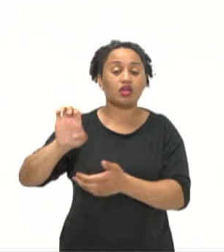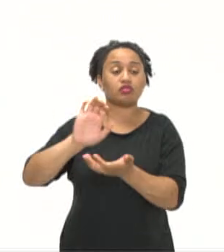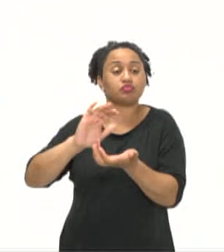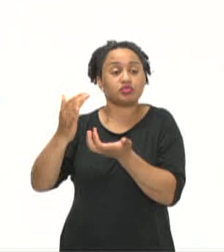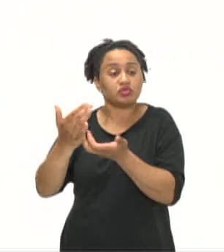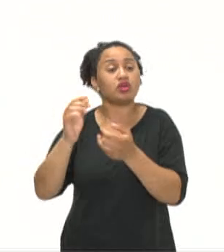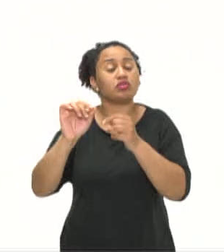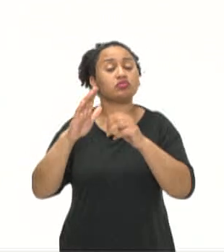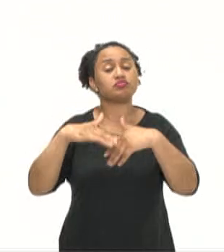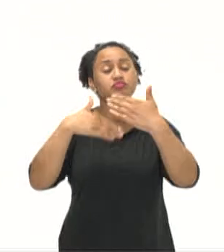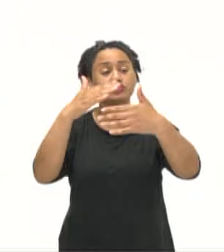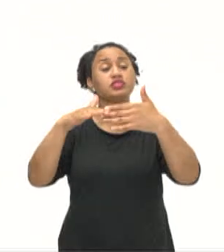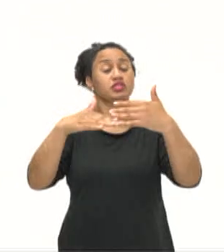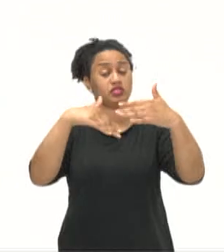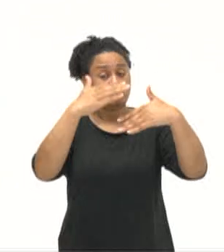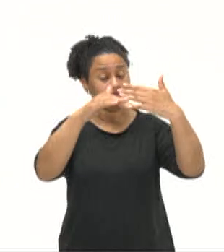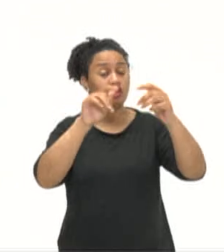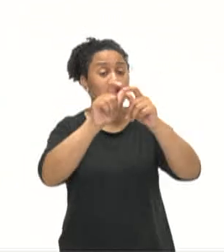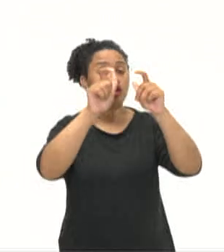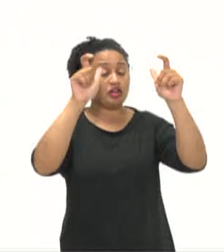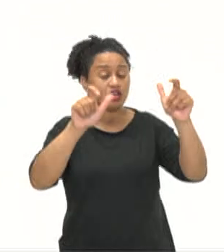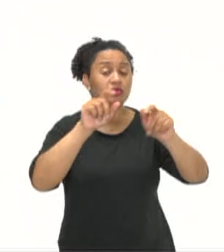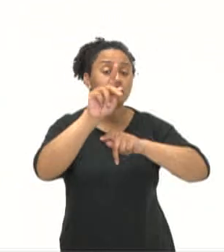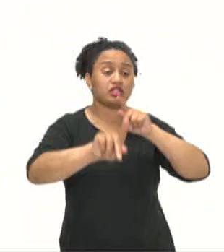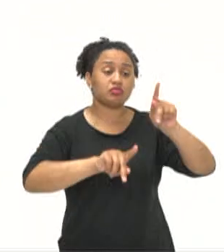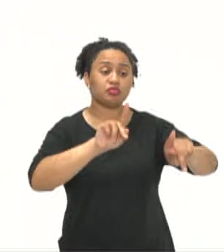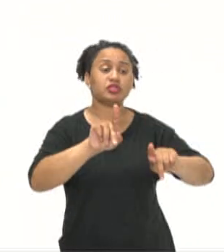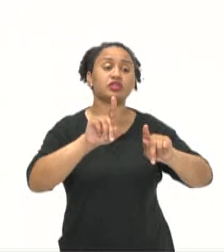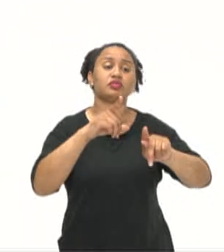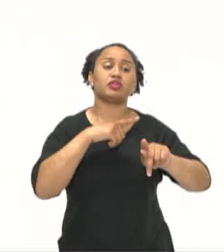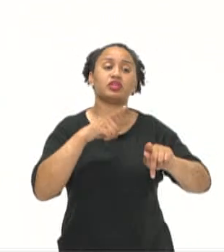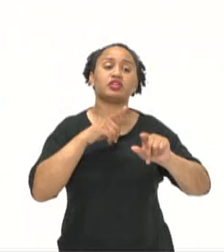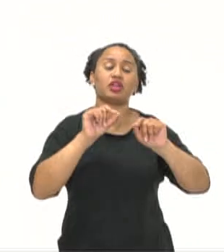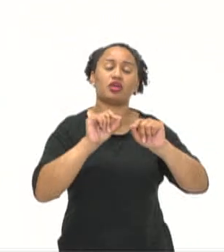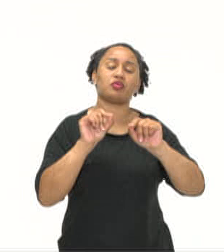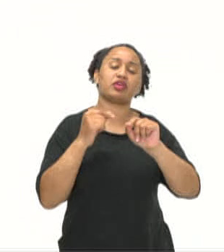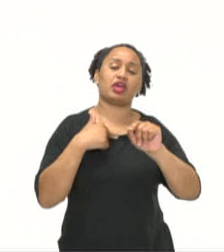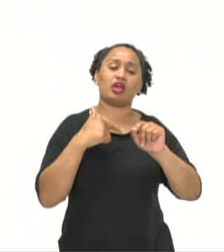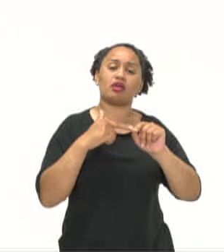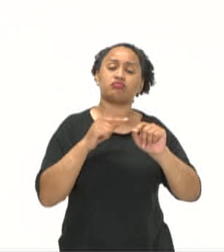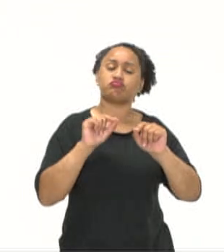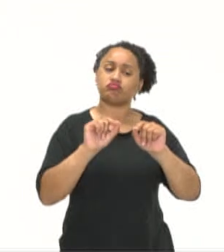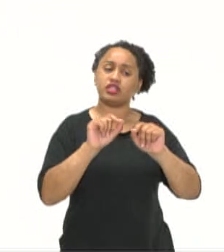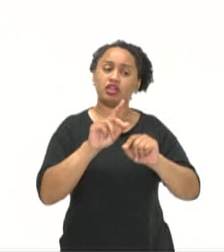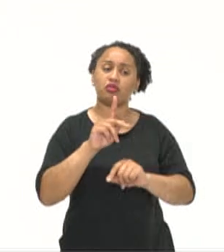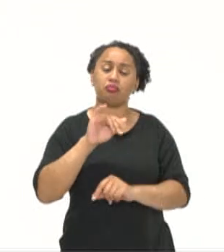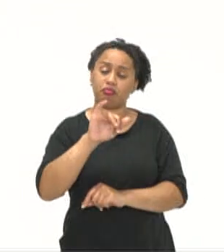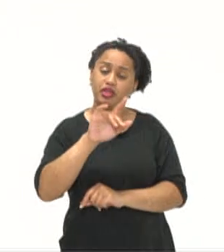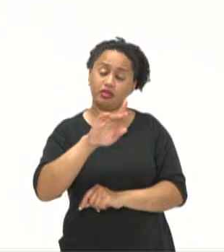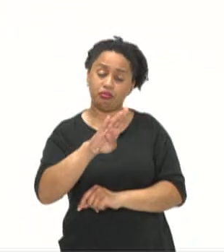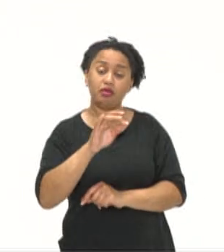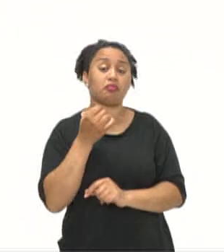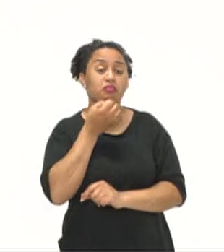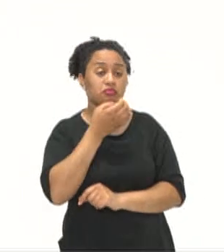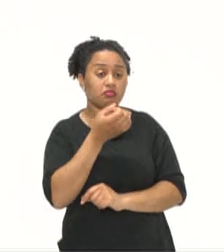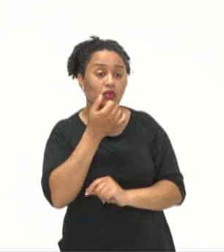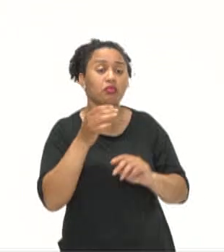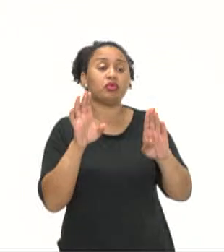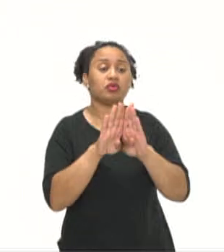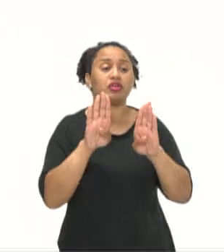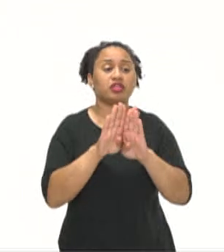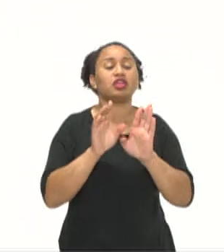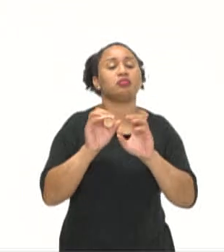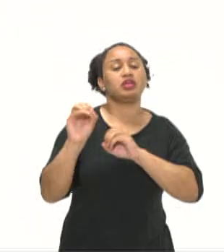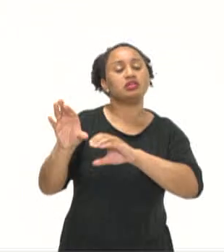geral, são desenvolvidos e a maioria de sua população dispõe de um alto produto interno bruto per capita e de boas condições